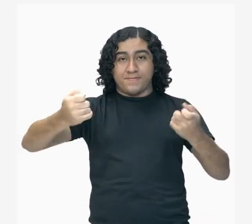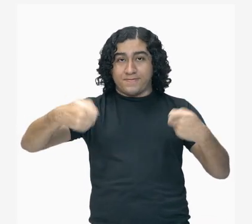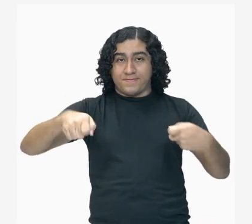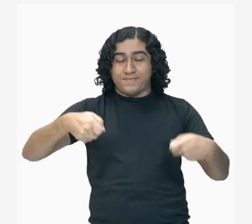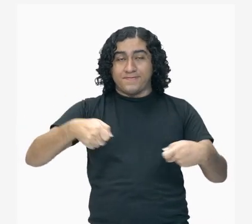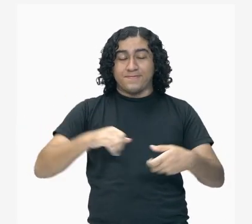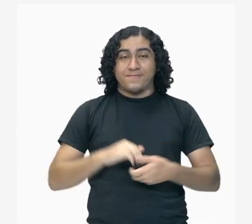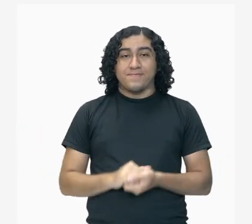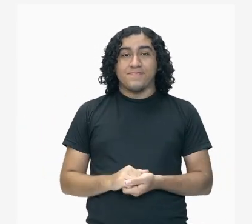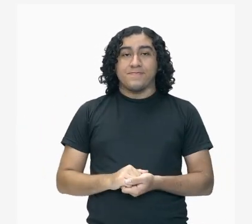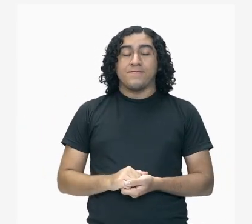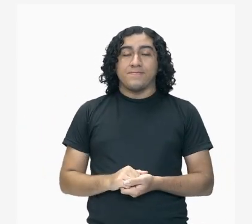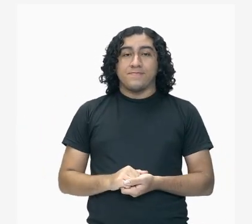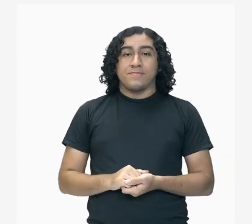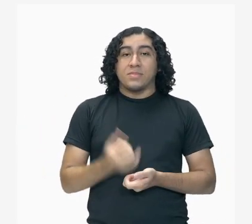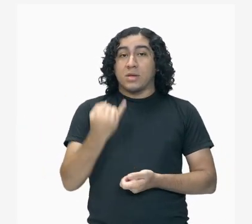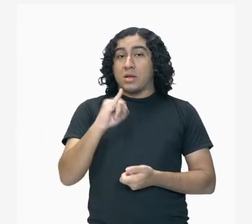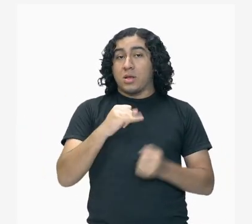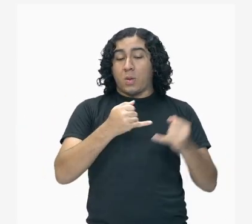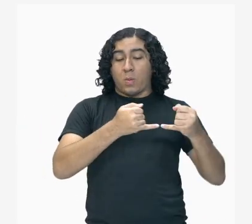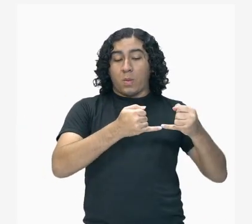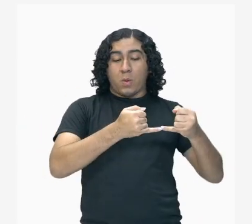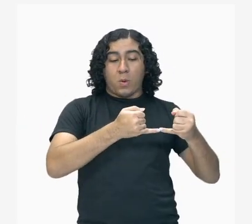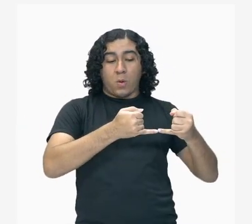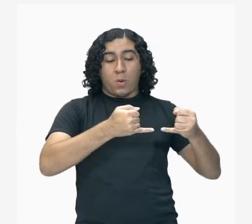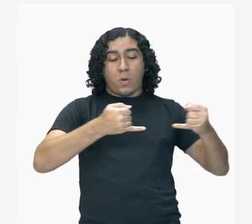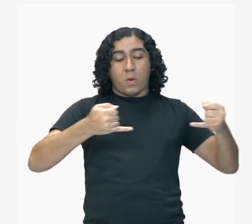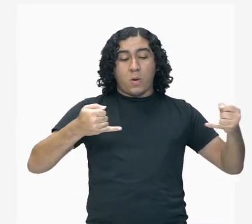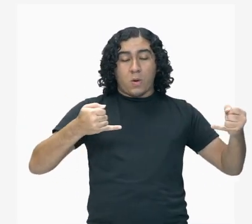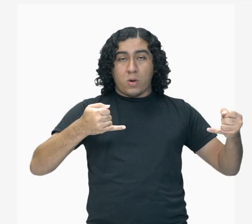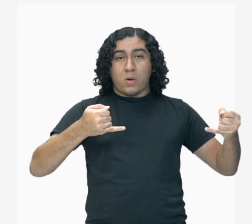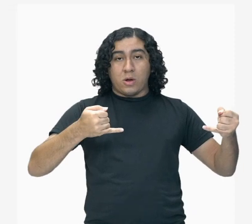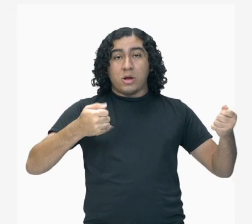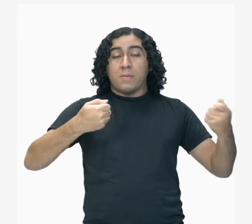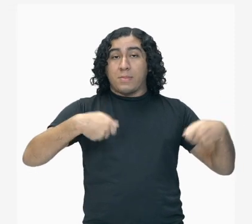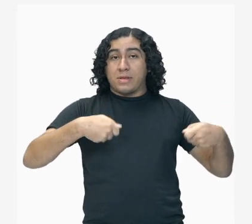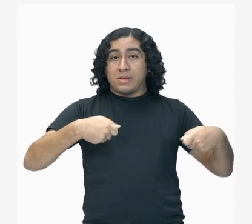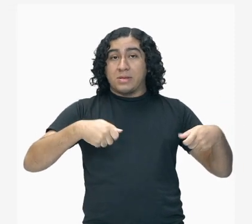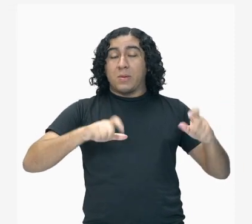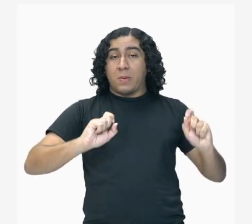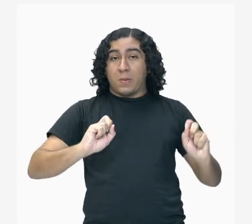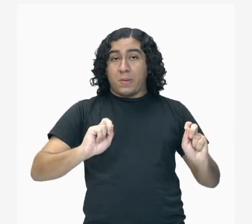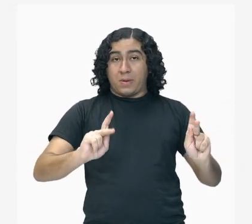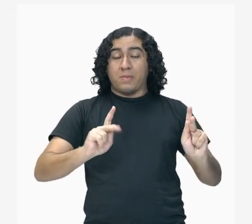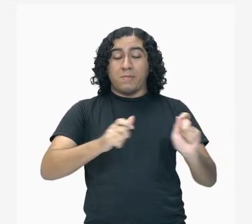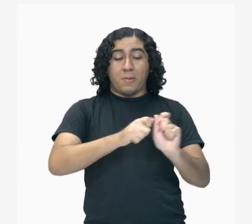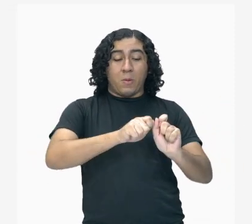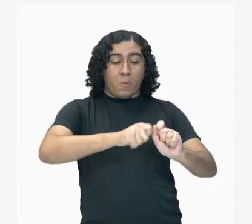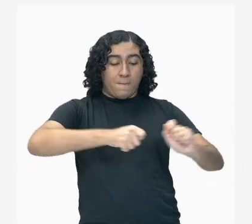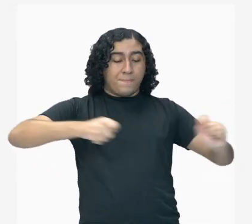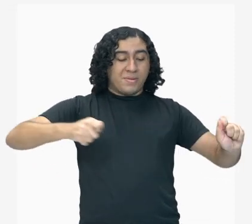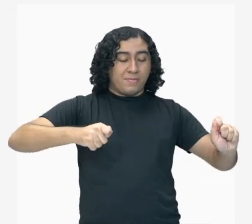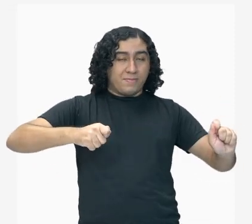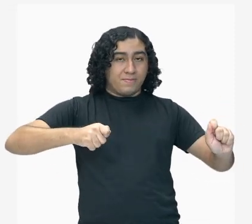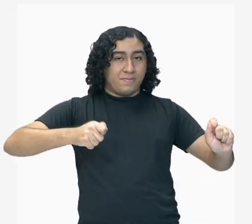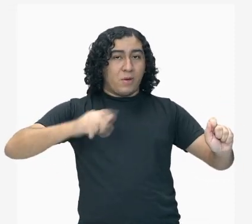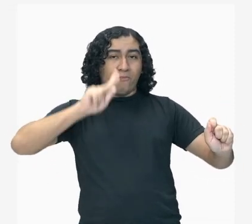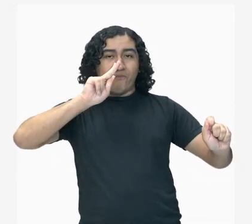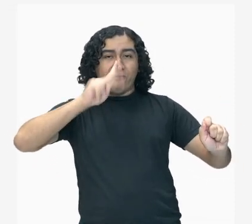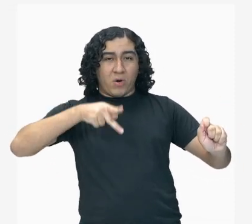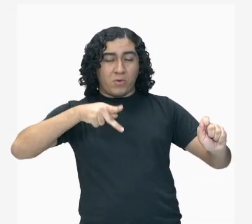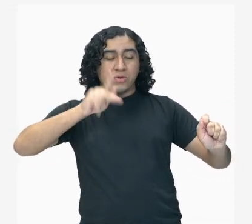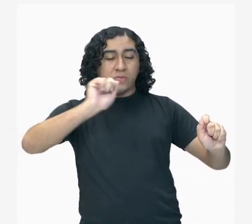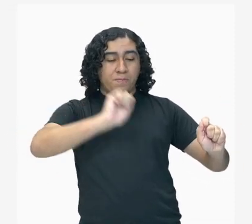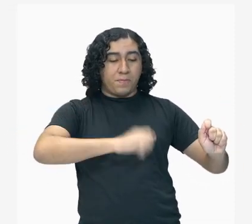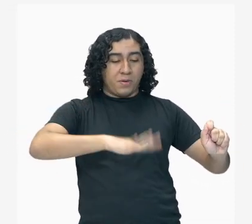se esse meio for uma corda uma corda tensionada a corda tem que tá tensionada Tá pessoal se não tiver a onda não vai se